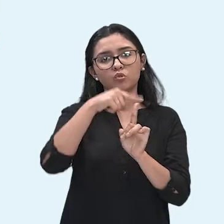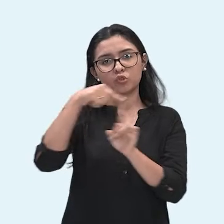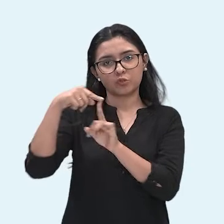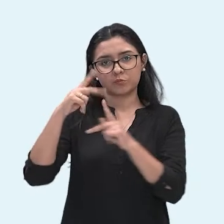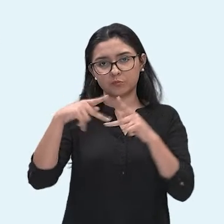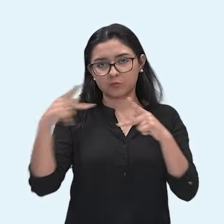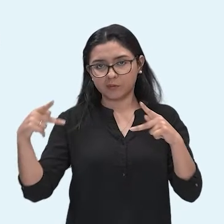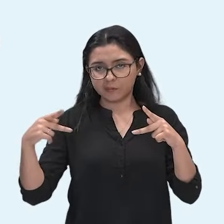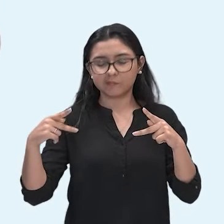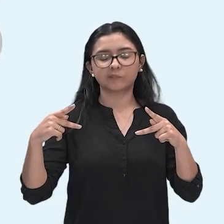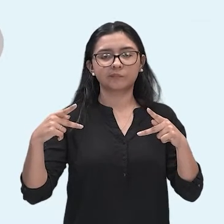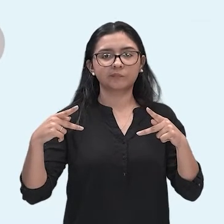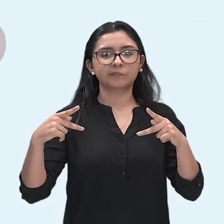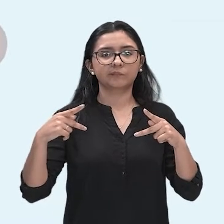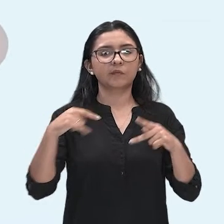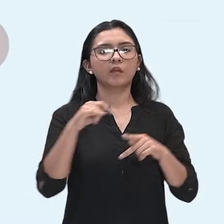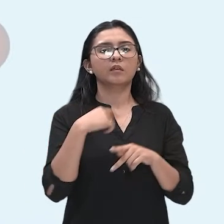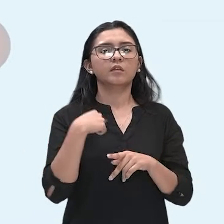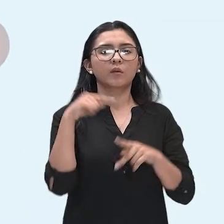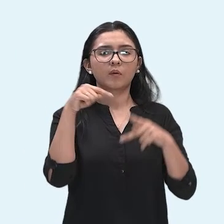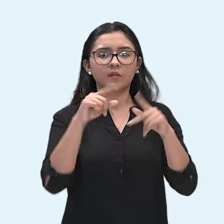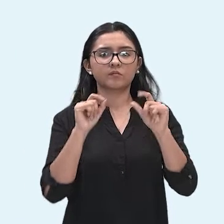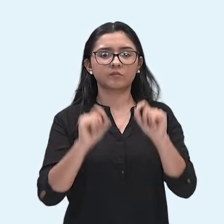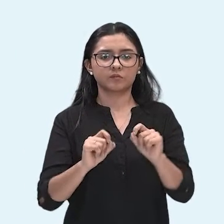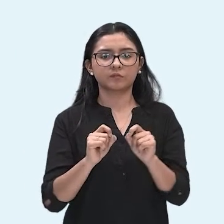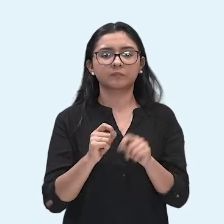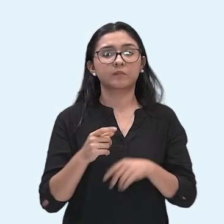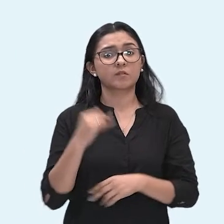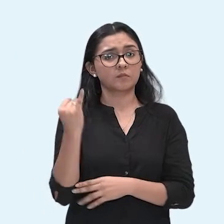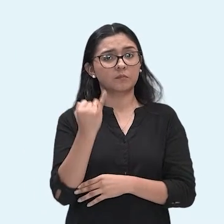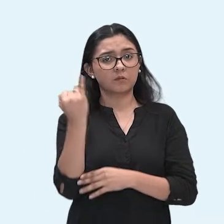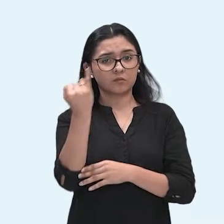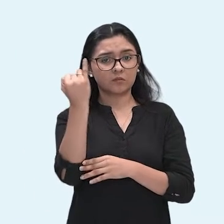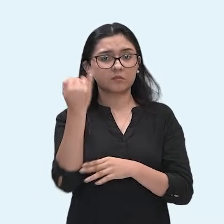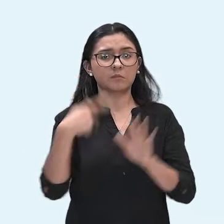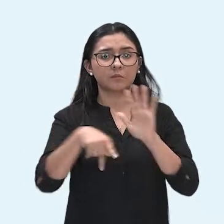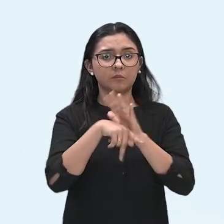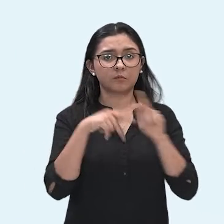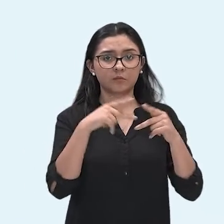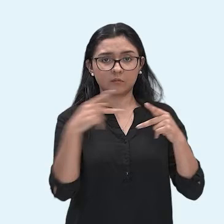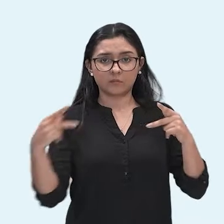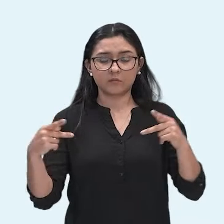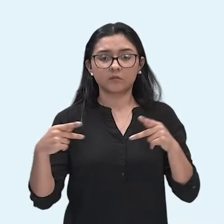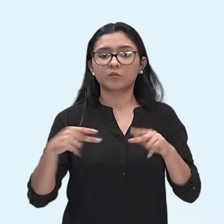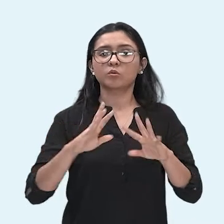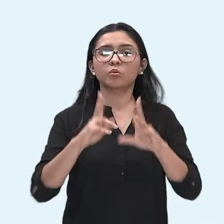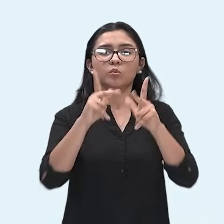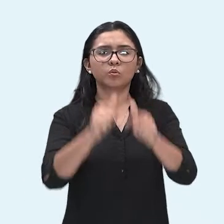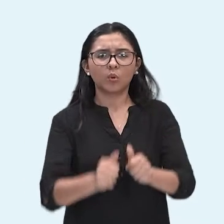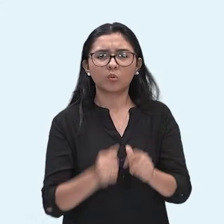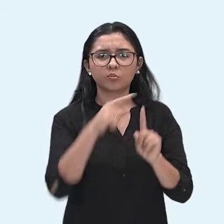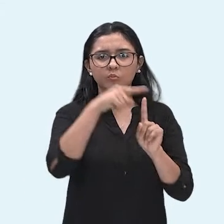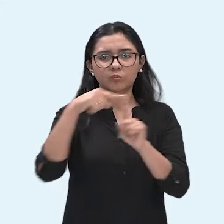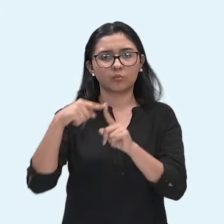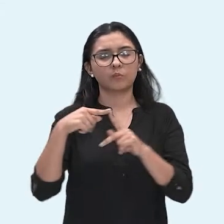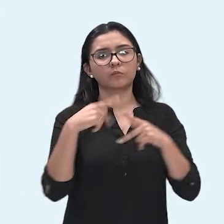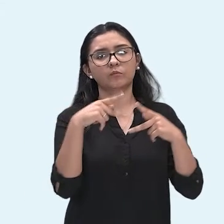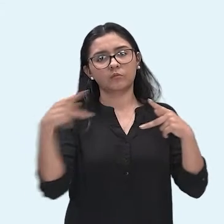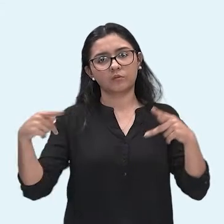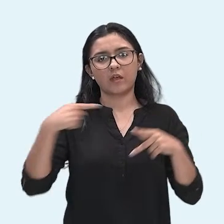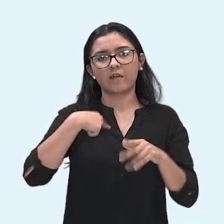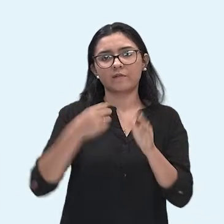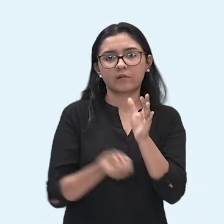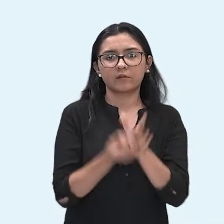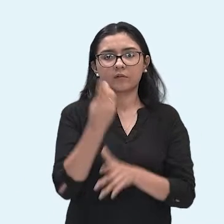proteínas. Eles são as unidades fundamentais das proteínas. Todas as proteínas são formadas a partir